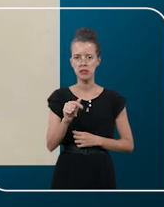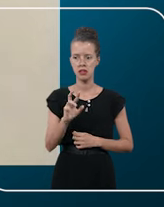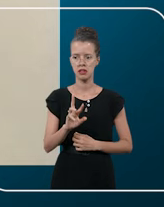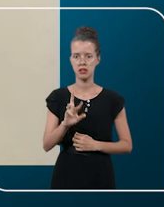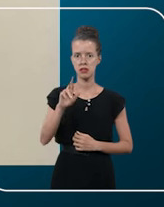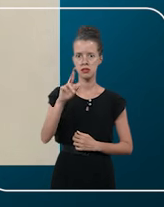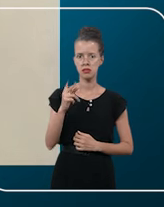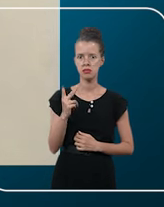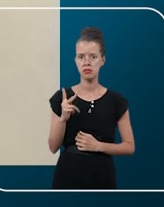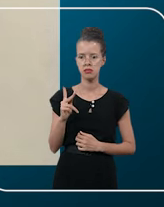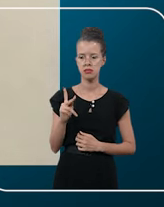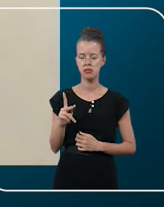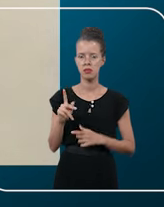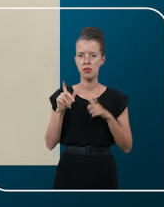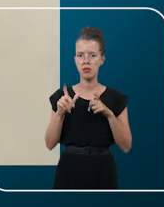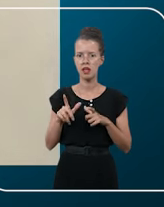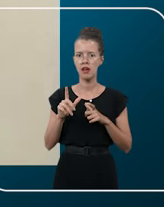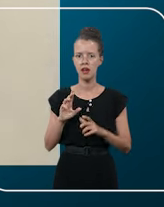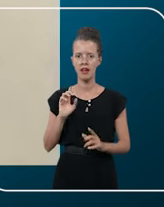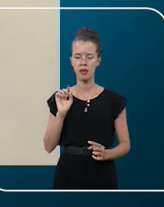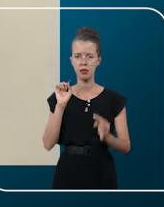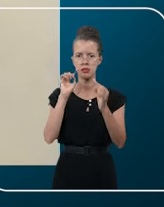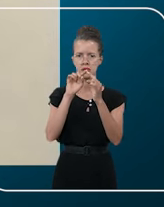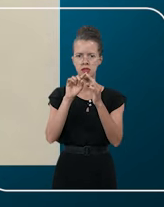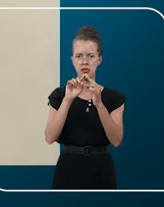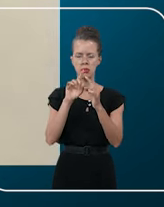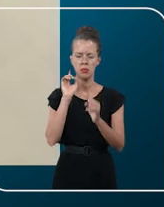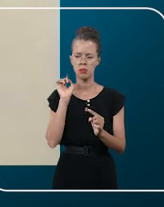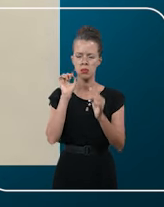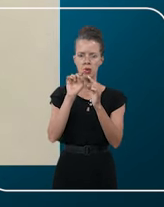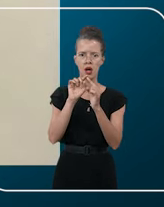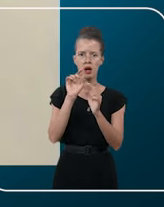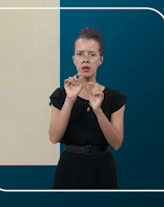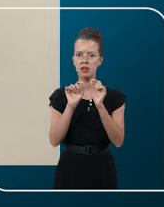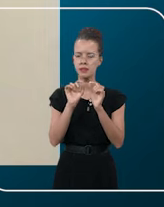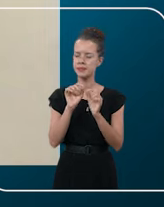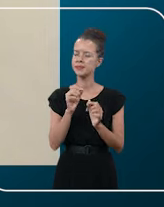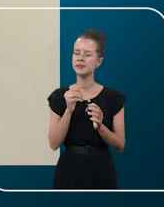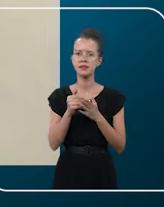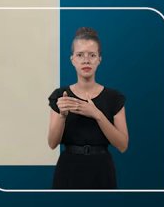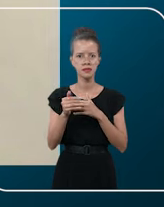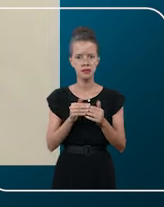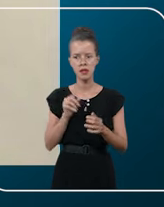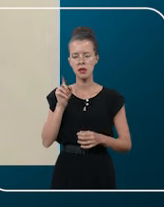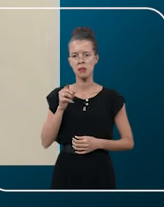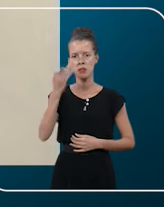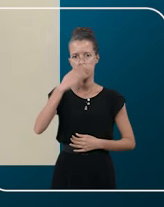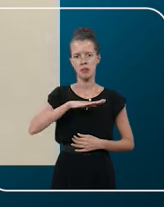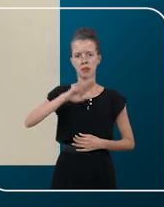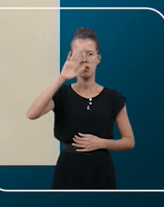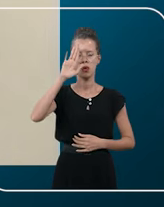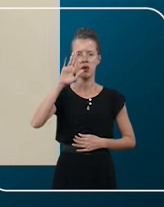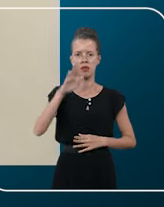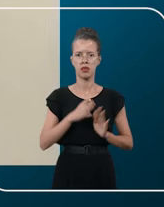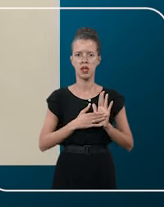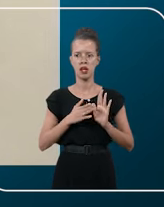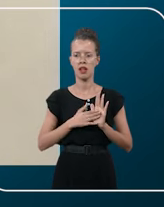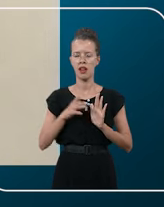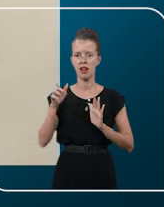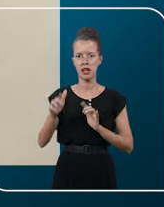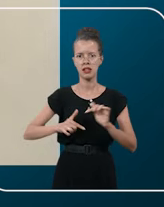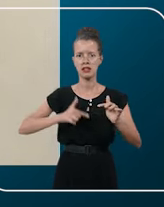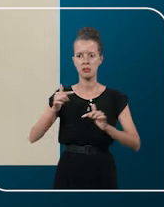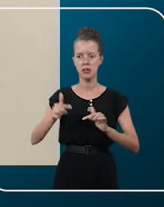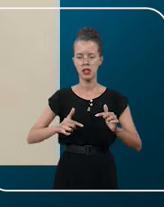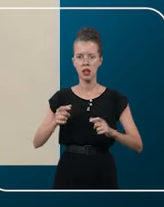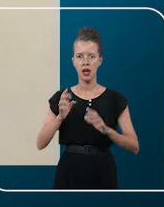é objetiva. Mesmo sendo objetiva, eu preciso comprovar o defeito na prestação do serviço. E o